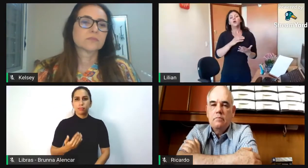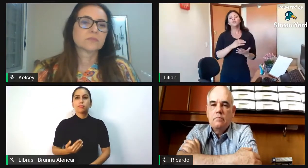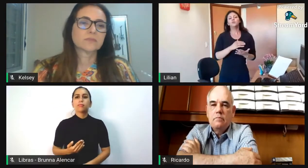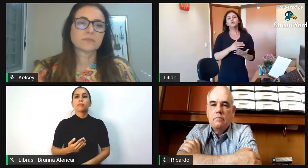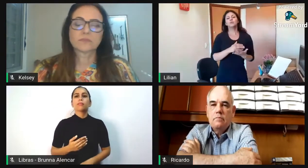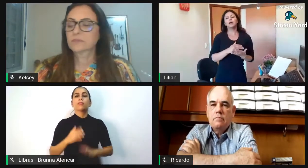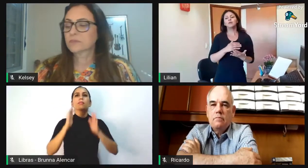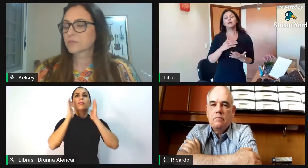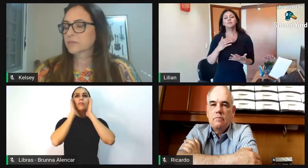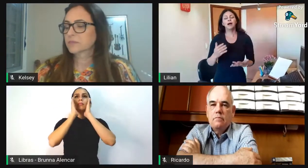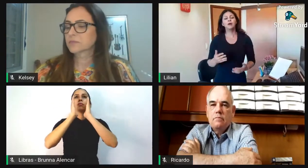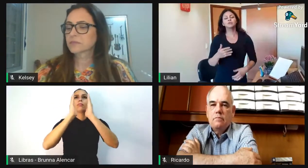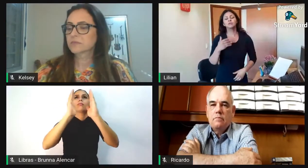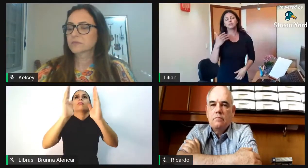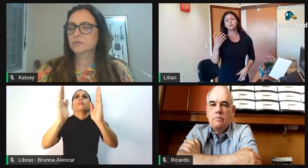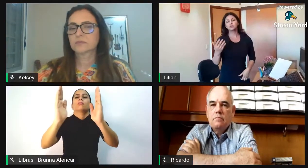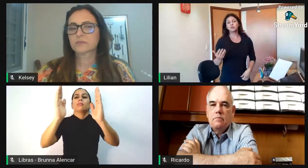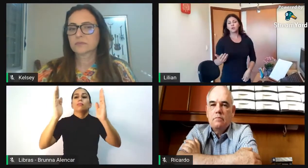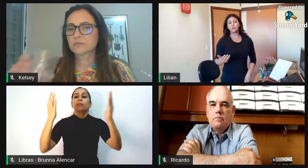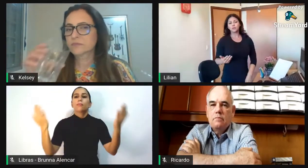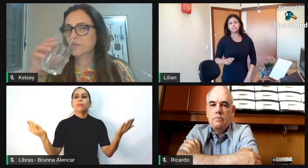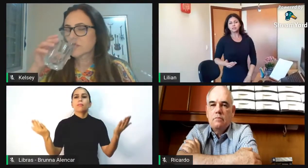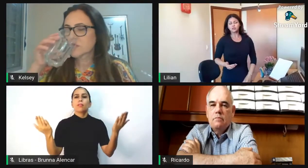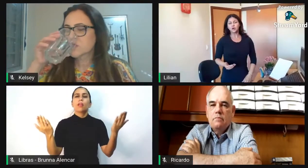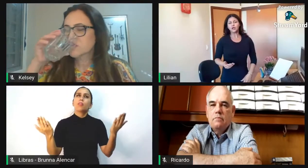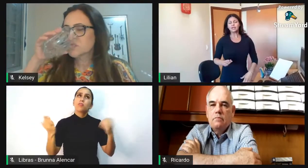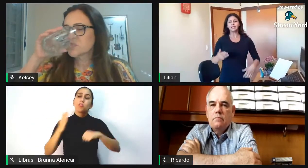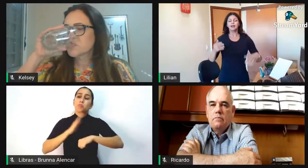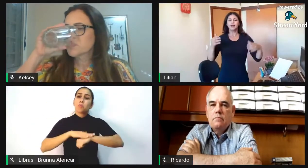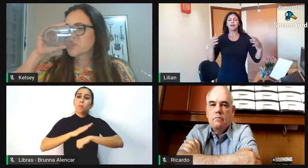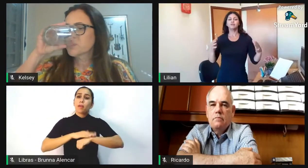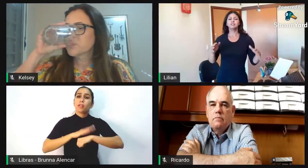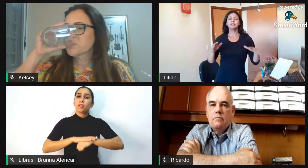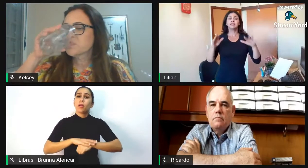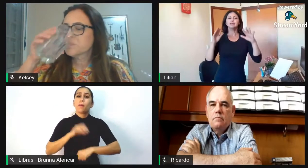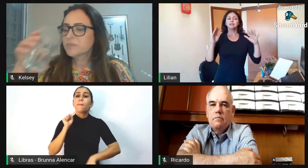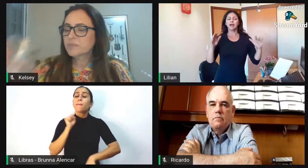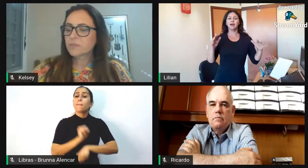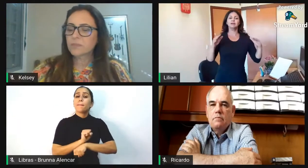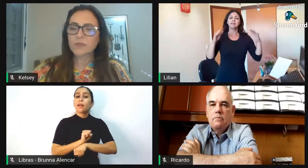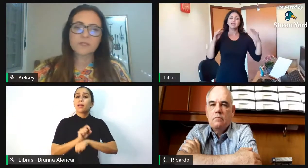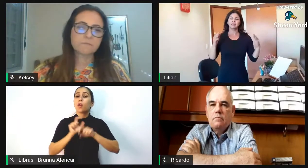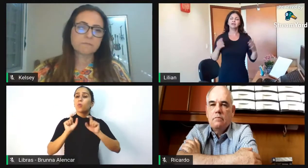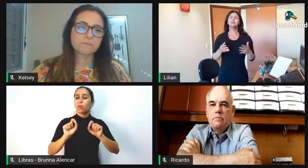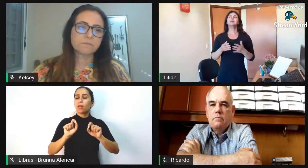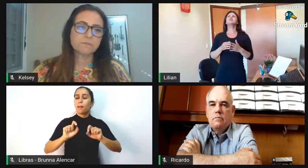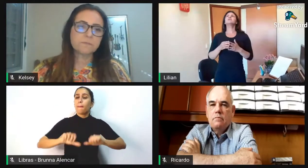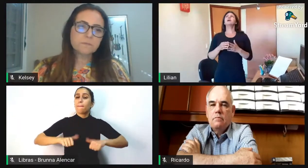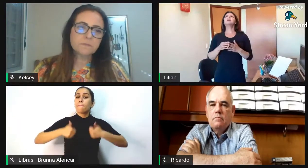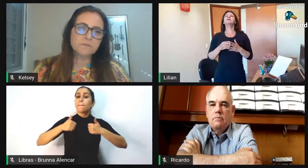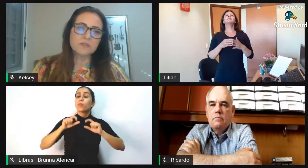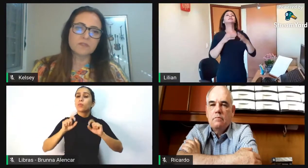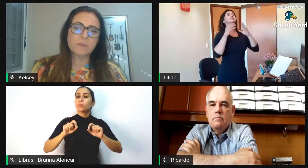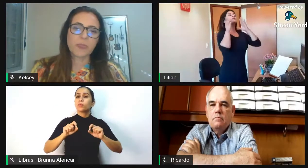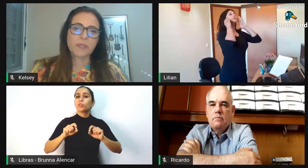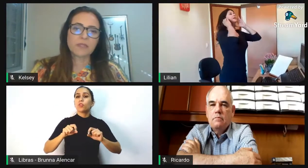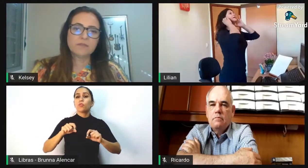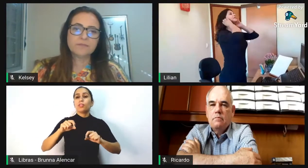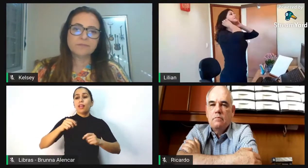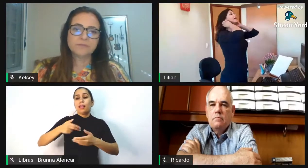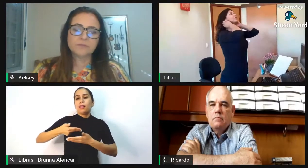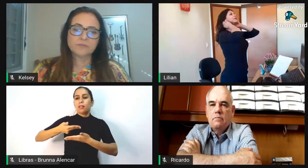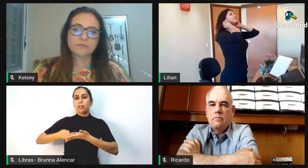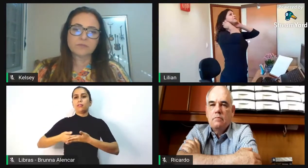né? Uma pausa, uma postura compensatória é você deitar na cama, de barriga para